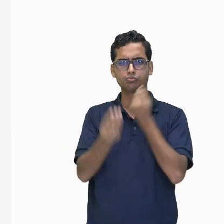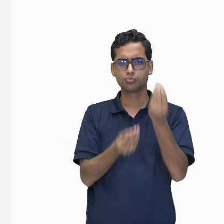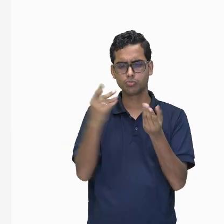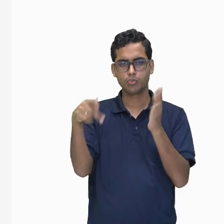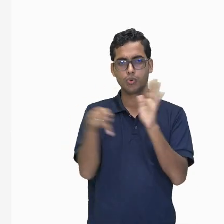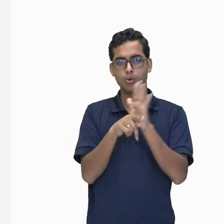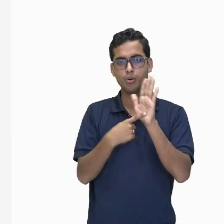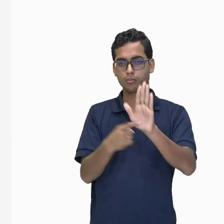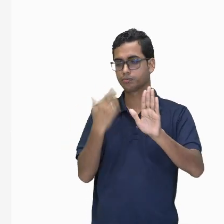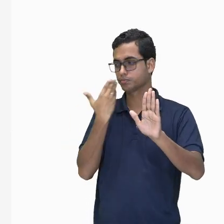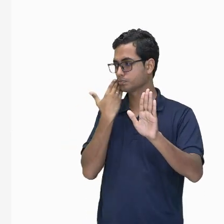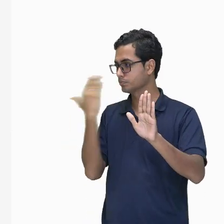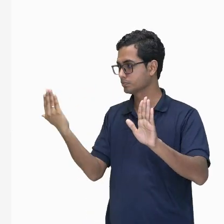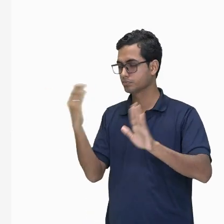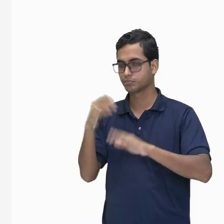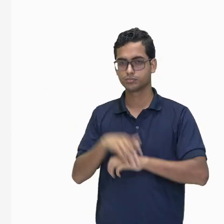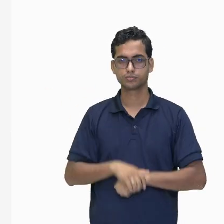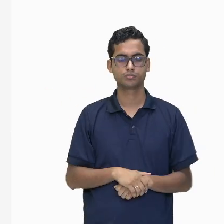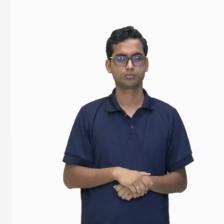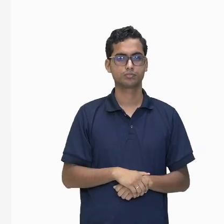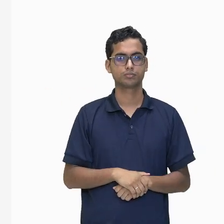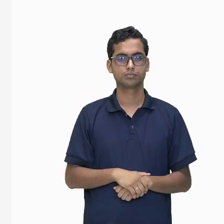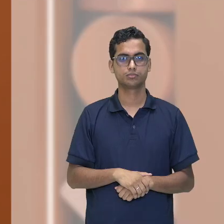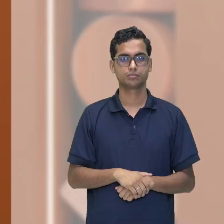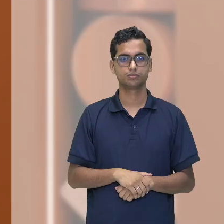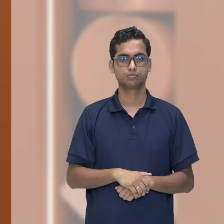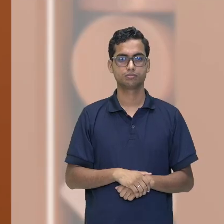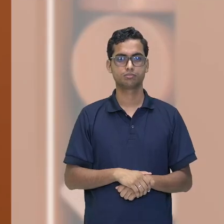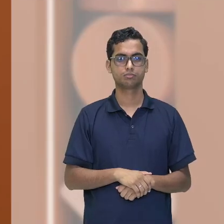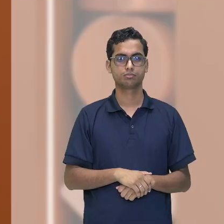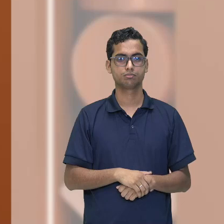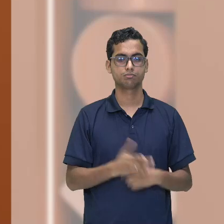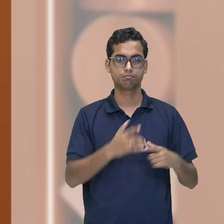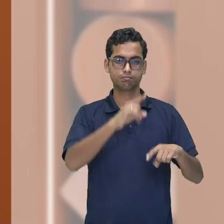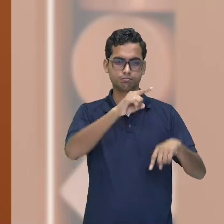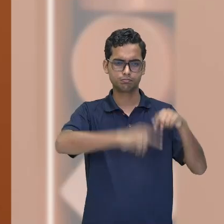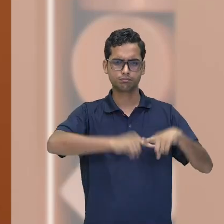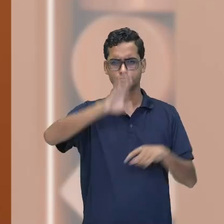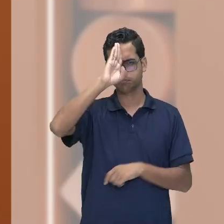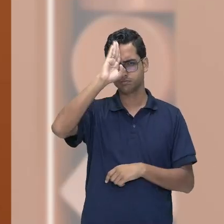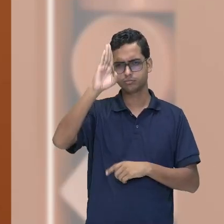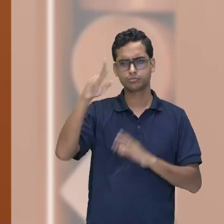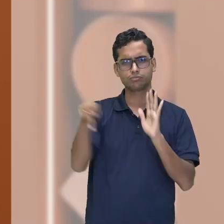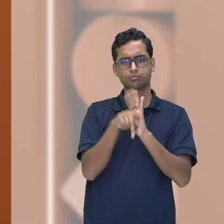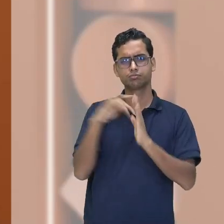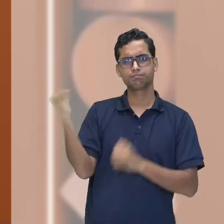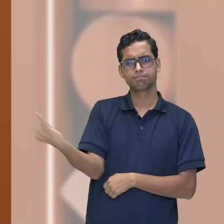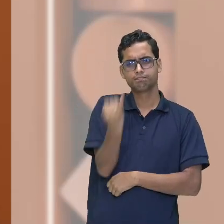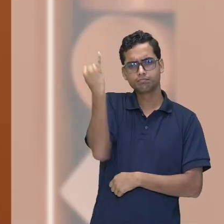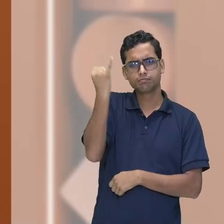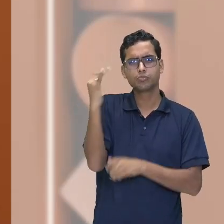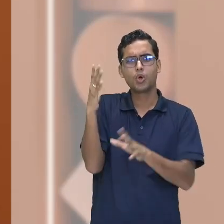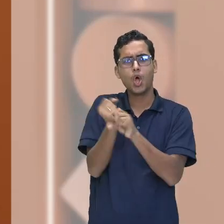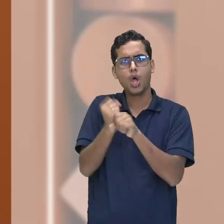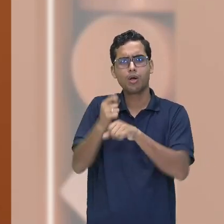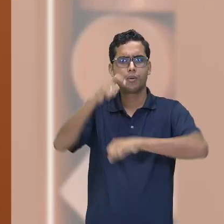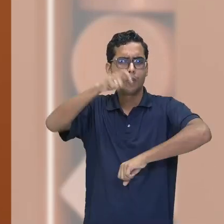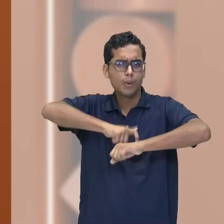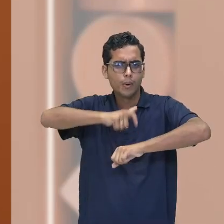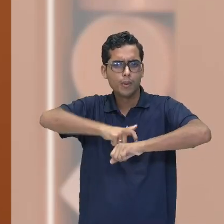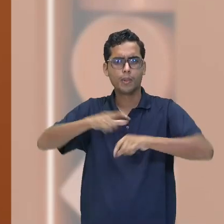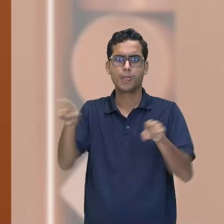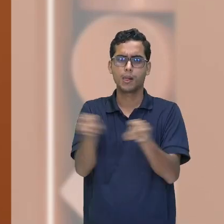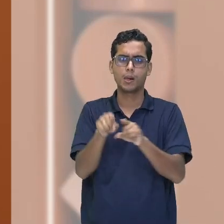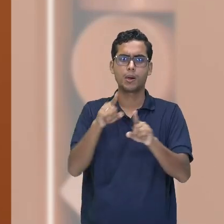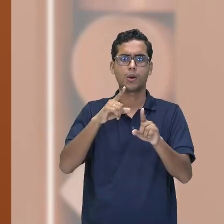da História, ele diz que, na verdade, o objeto principal, além de ser, claro, ser muito importante a contagem do tempo, mas o